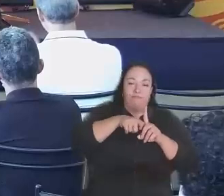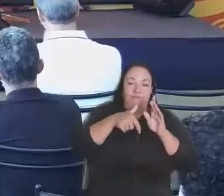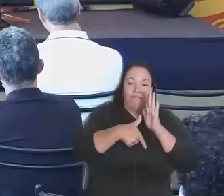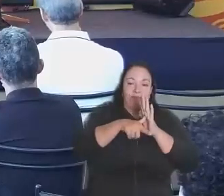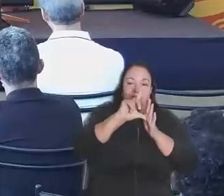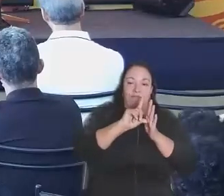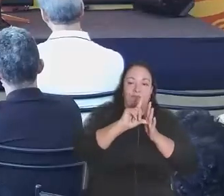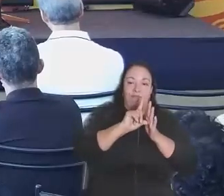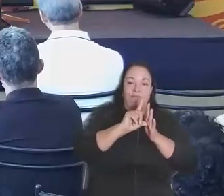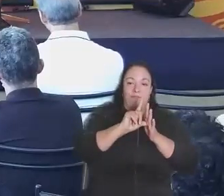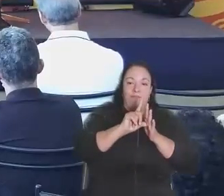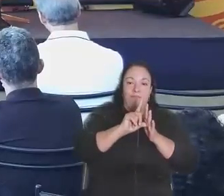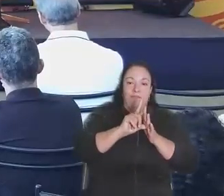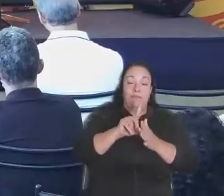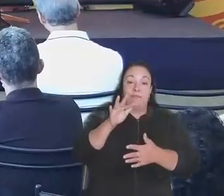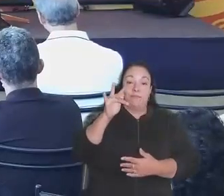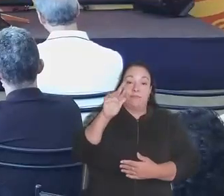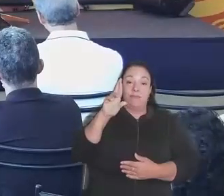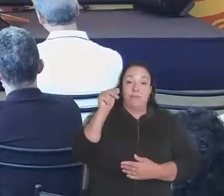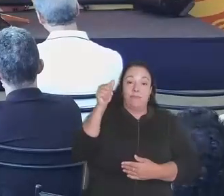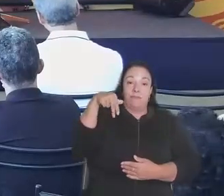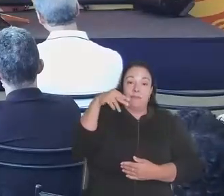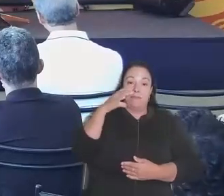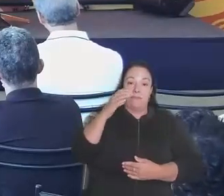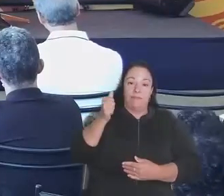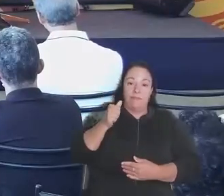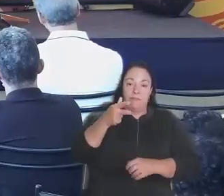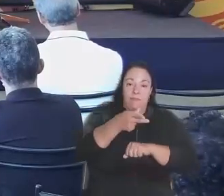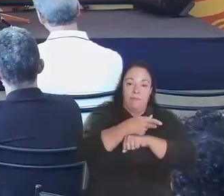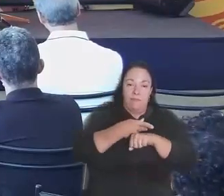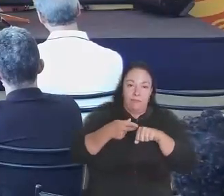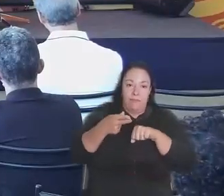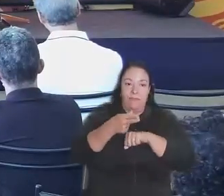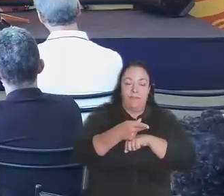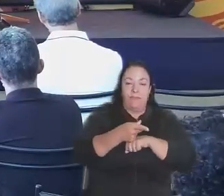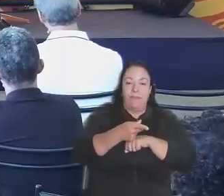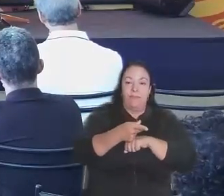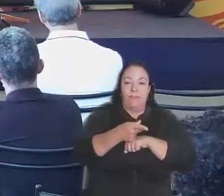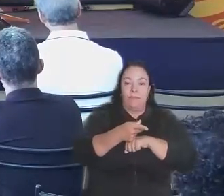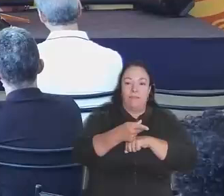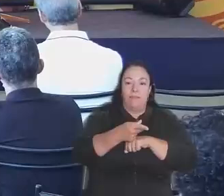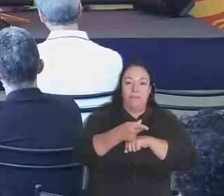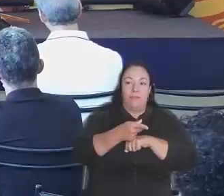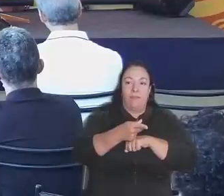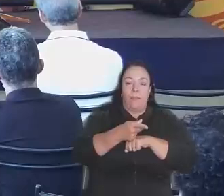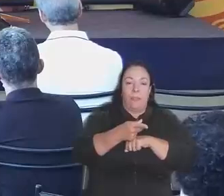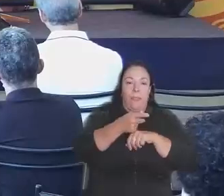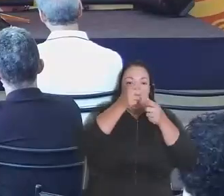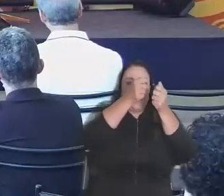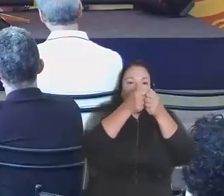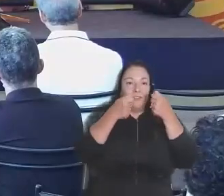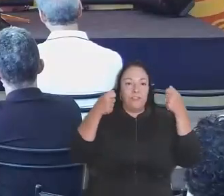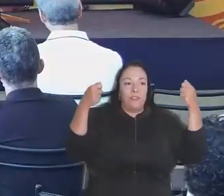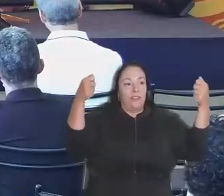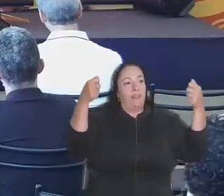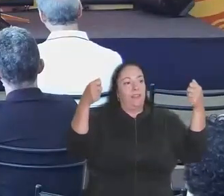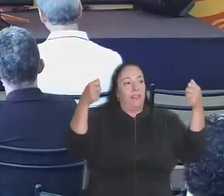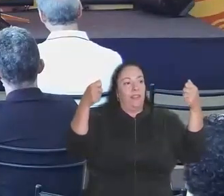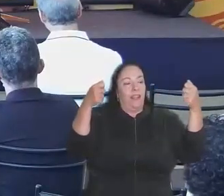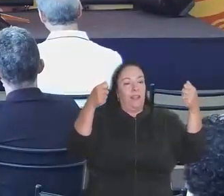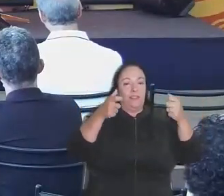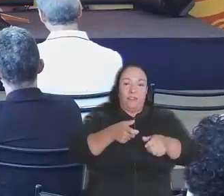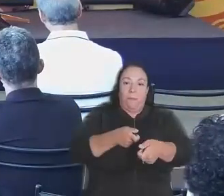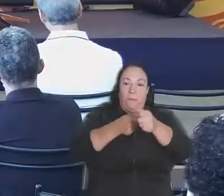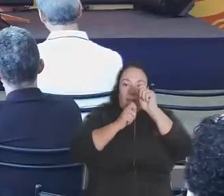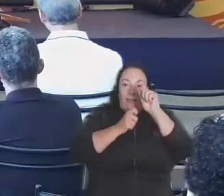antes do França me procurar, mexendo num guarda-roupa antigo, eu achei uma tralha de pesca minha. Há um tempinho antes, quase um